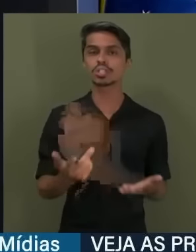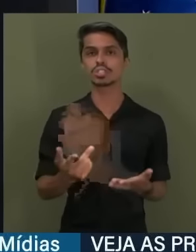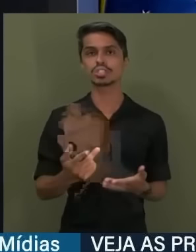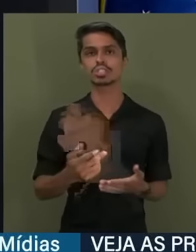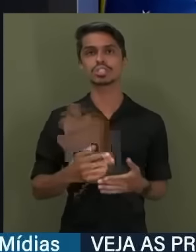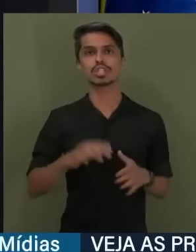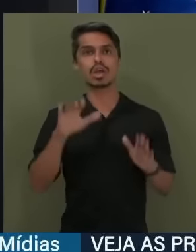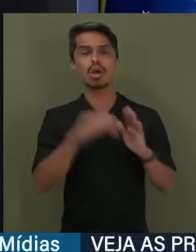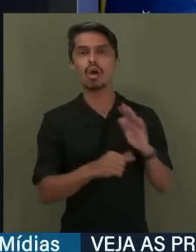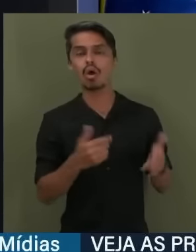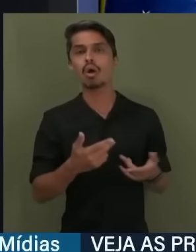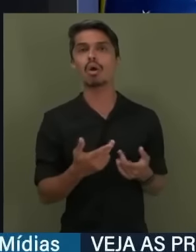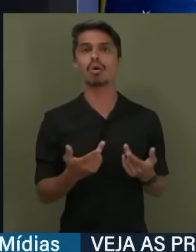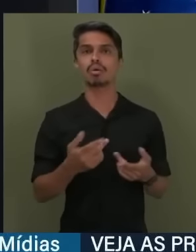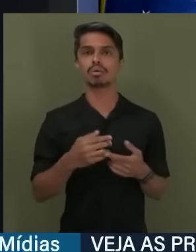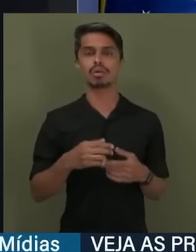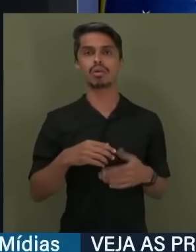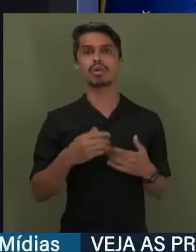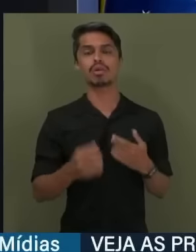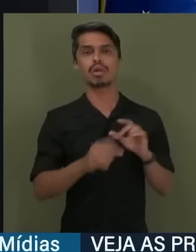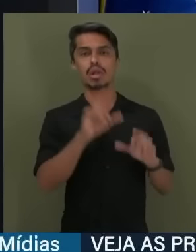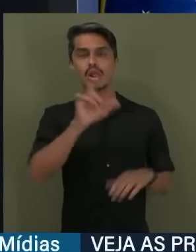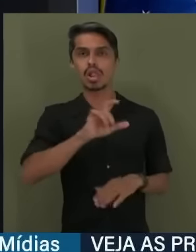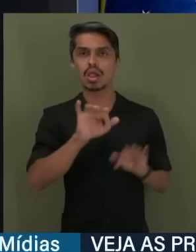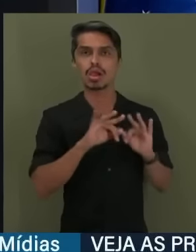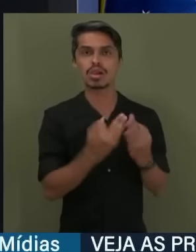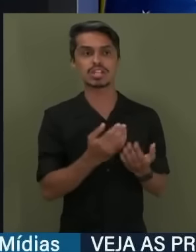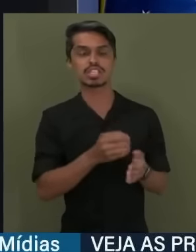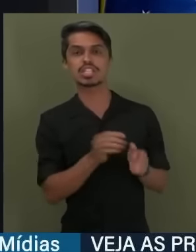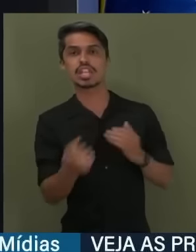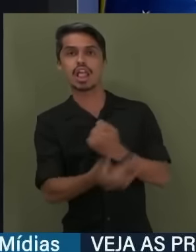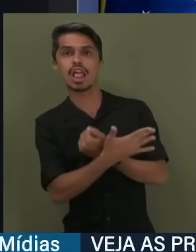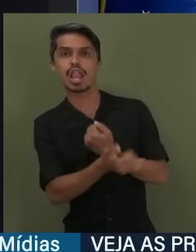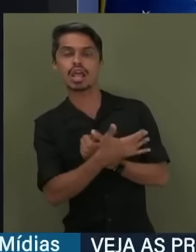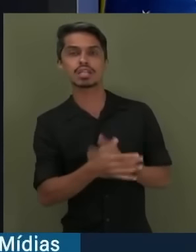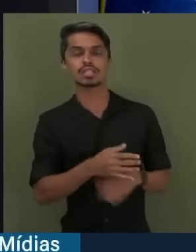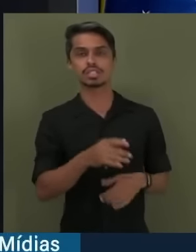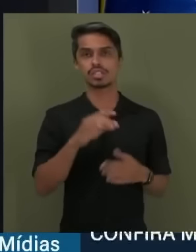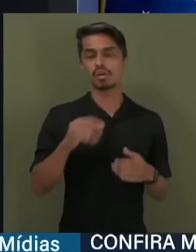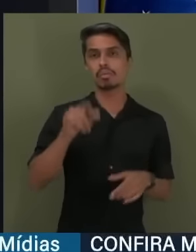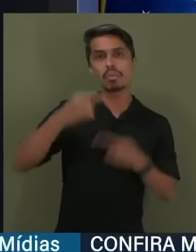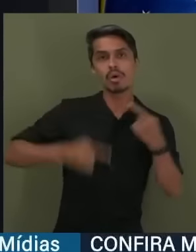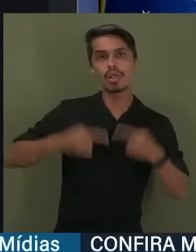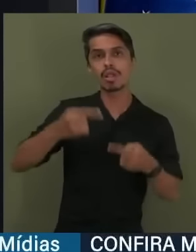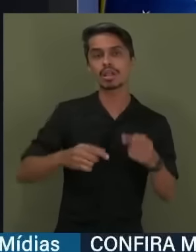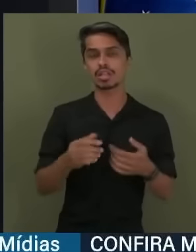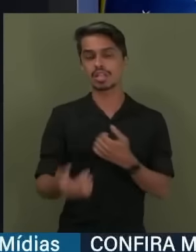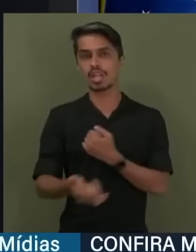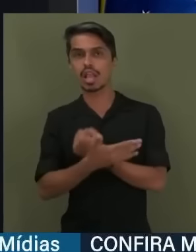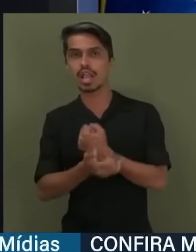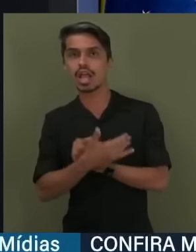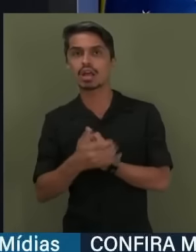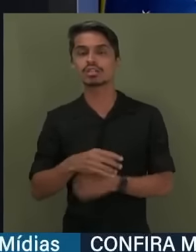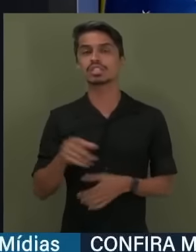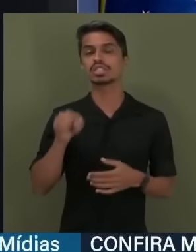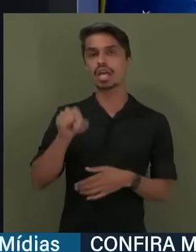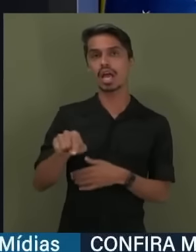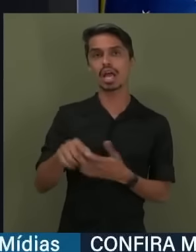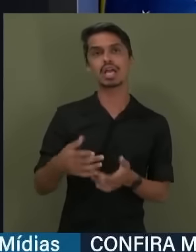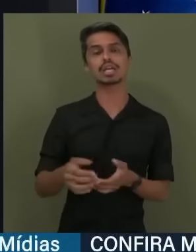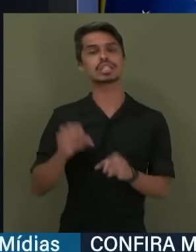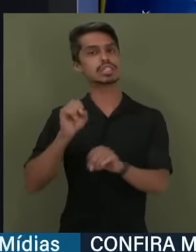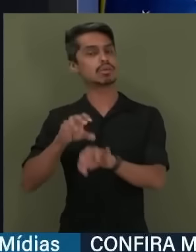verba de Bolsa Família. É um político quando desvia verba da saúde. É um político quando desvia verba da educação. Aí